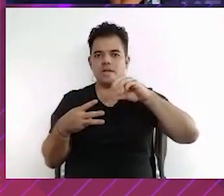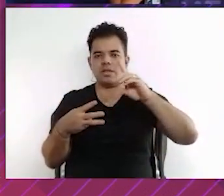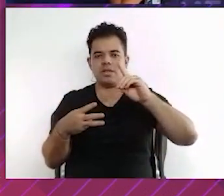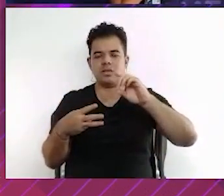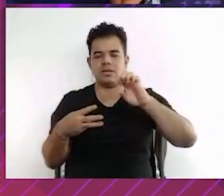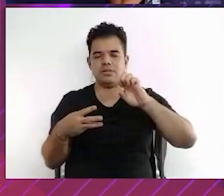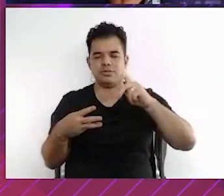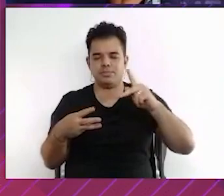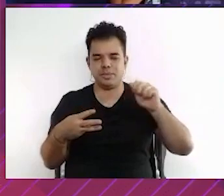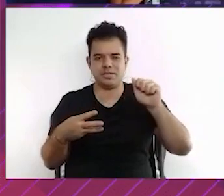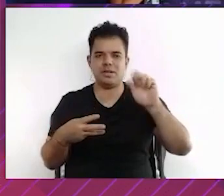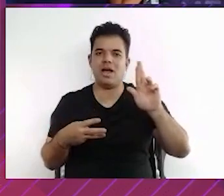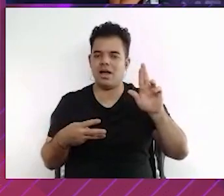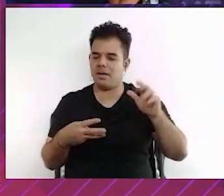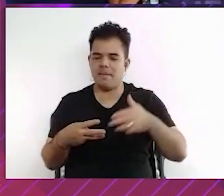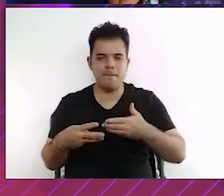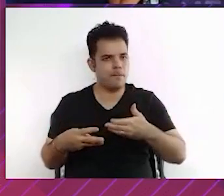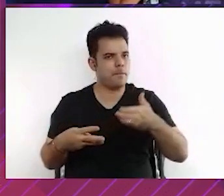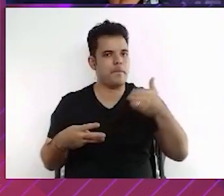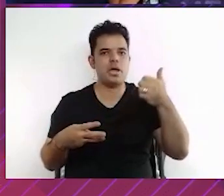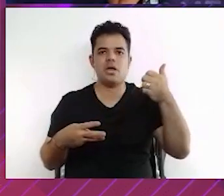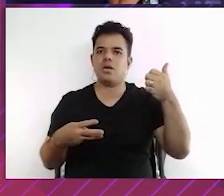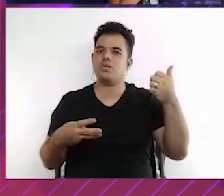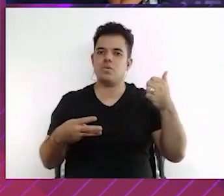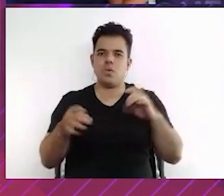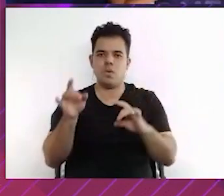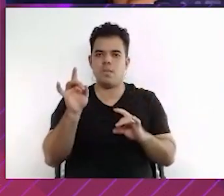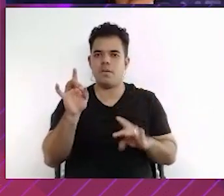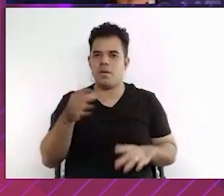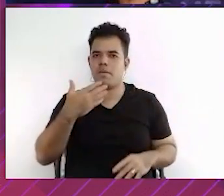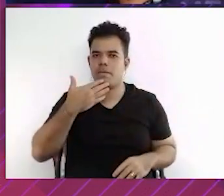que performou melhor para a nossa previsão.